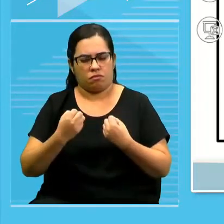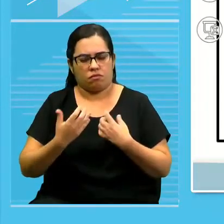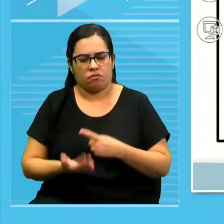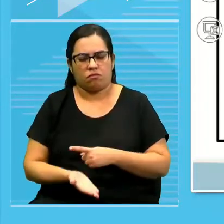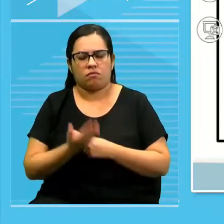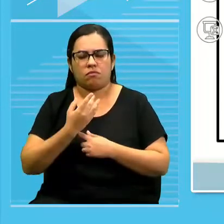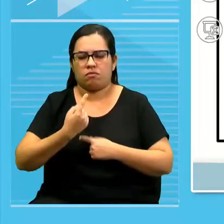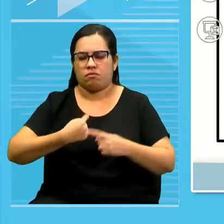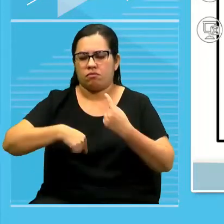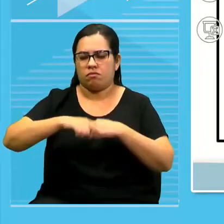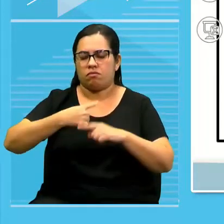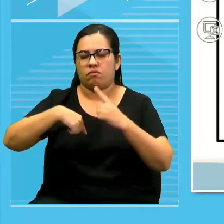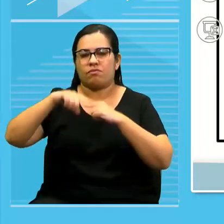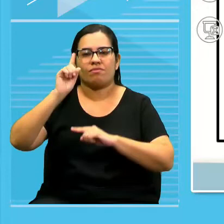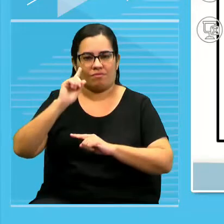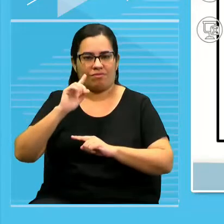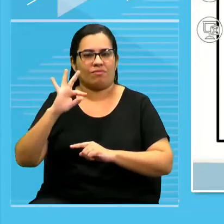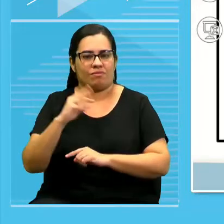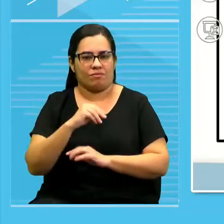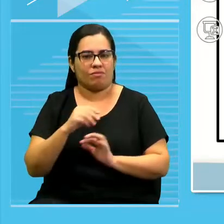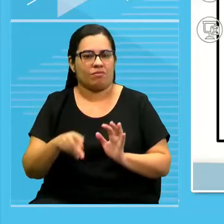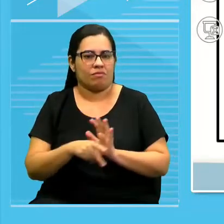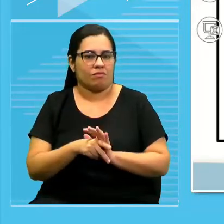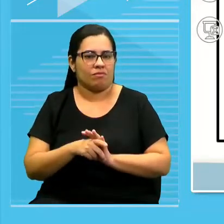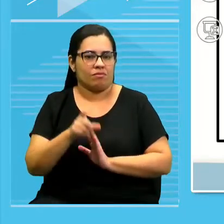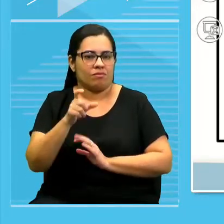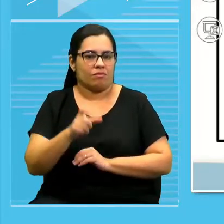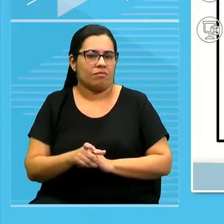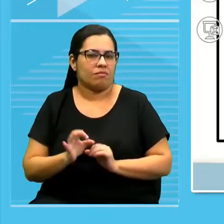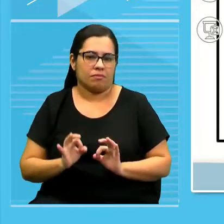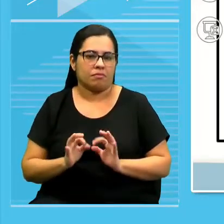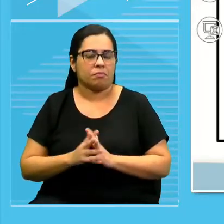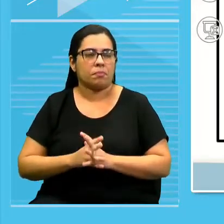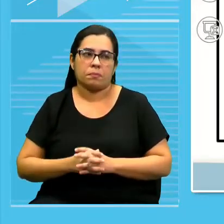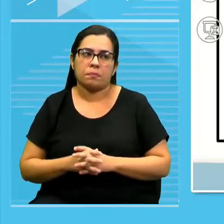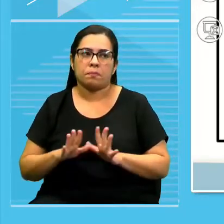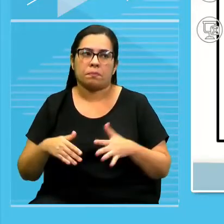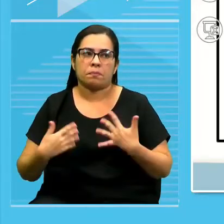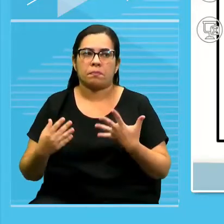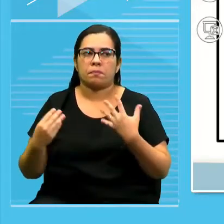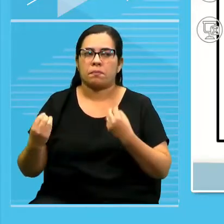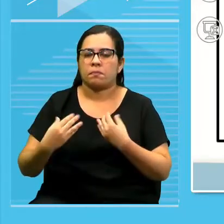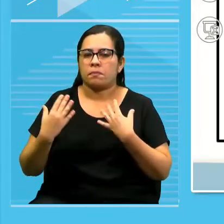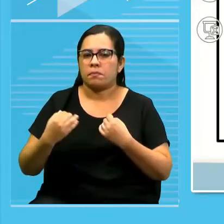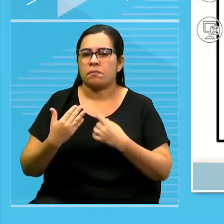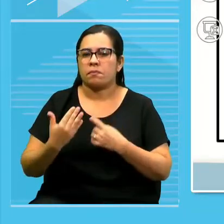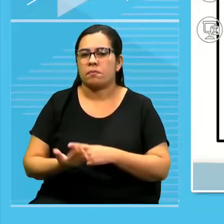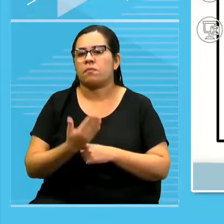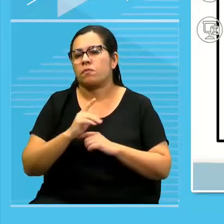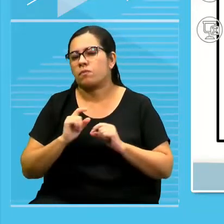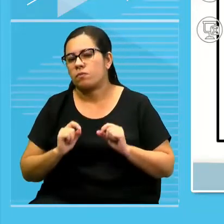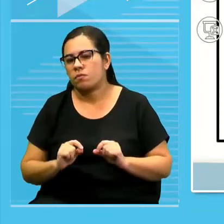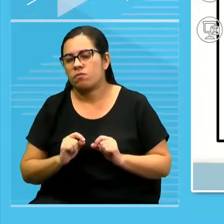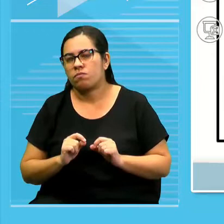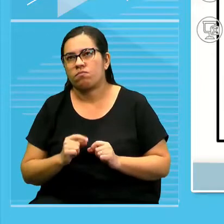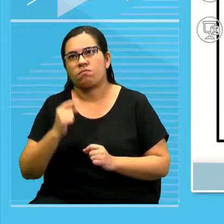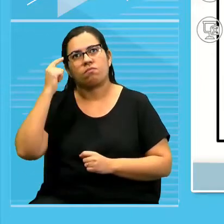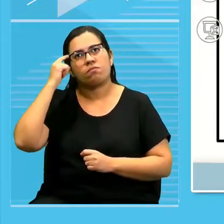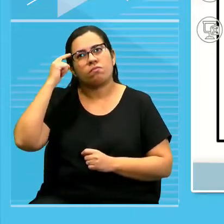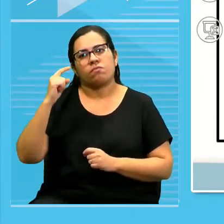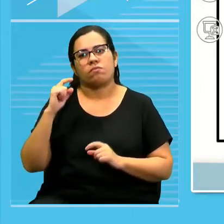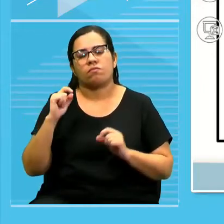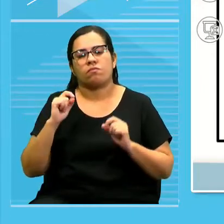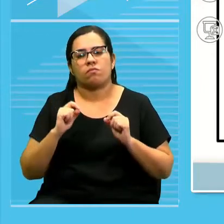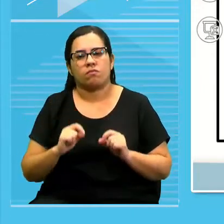para o desenvolvimento total da pessoa então a educação ela contribui para ideia né